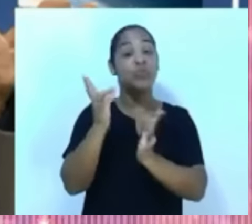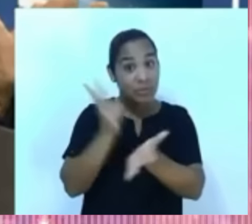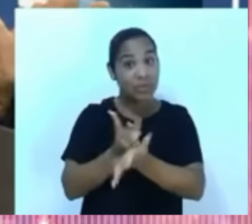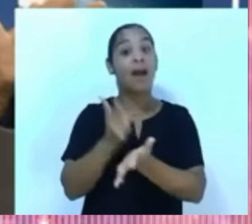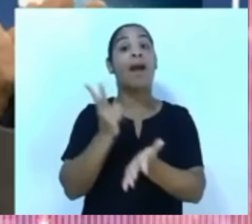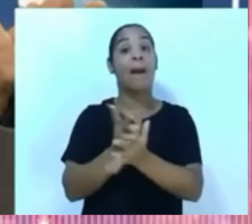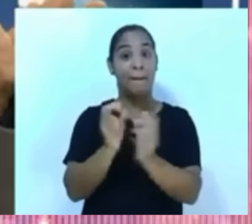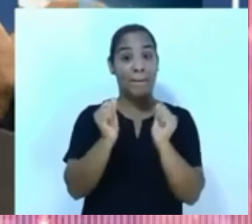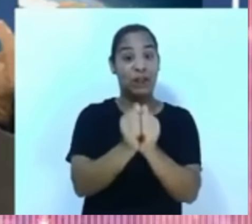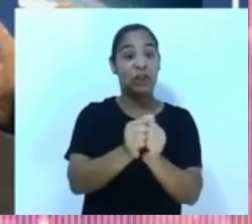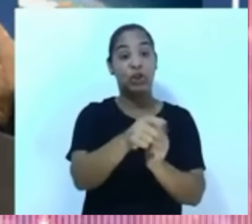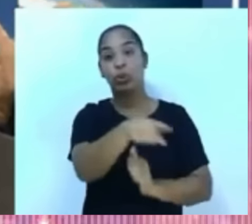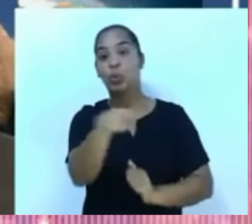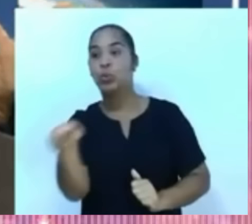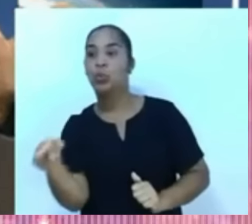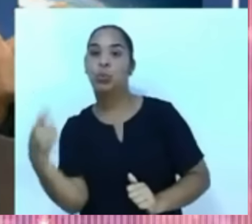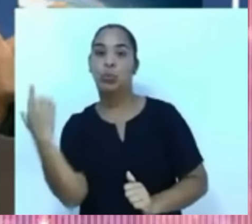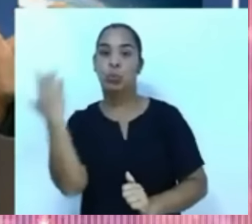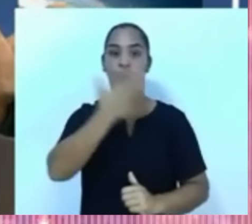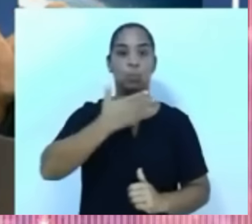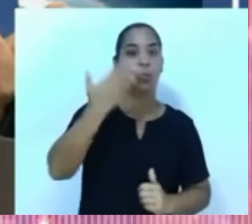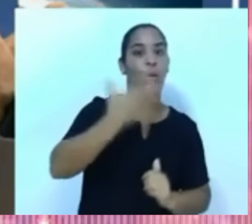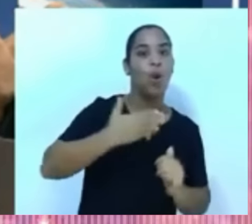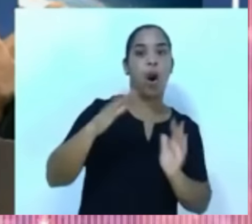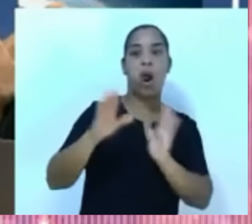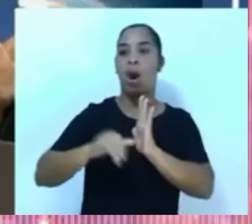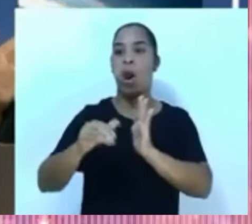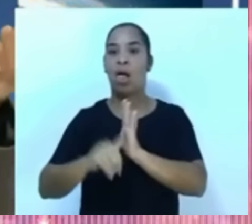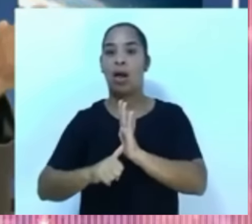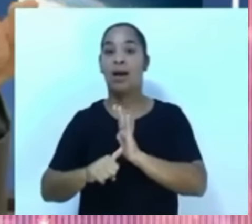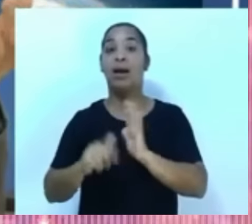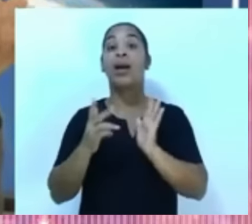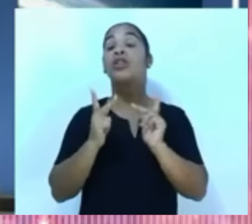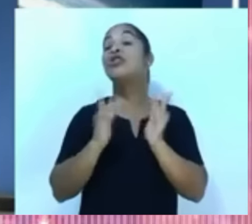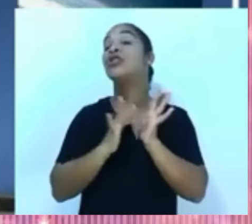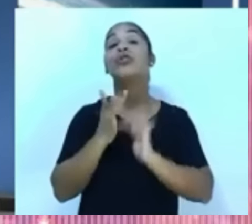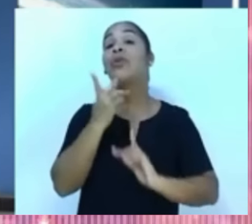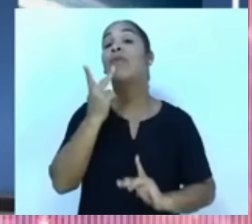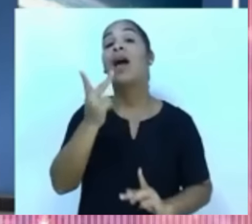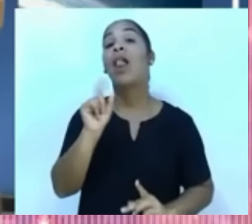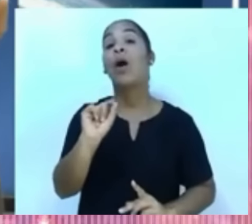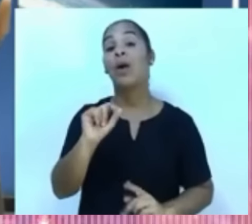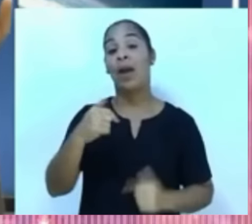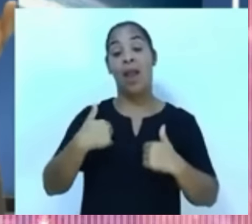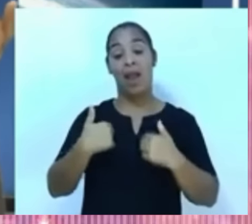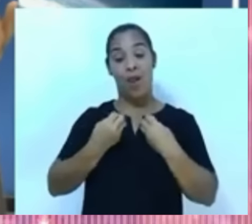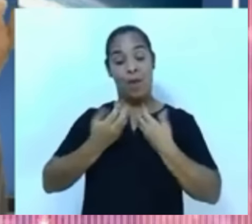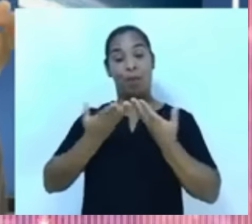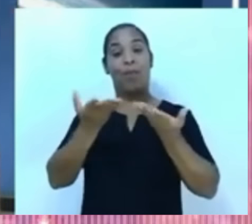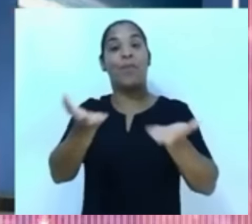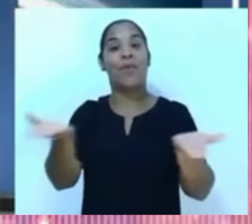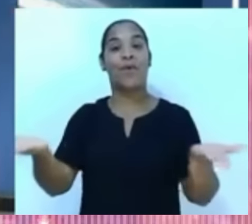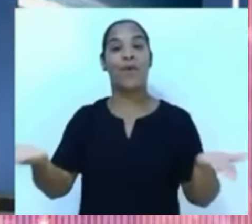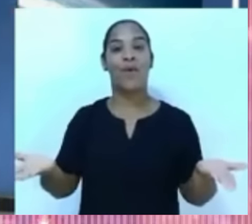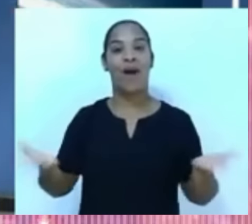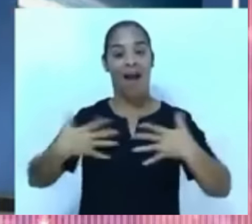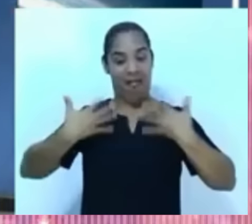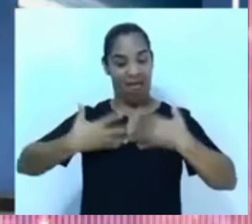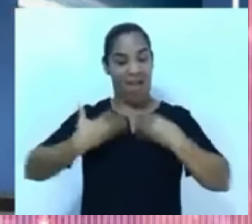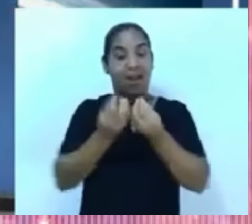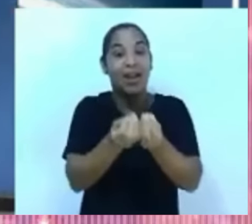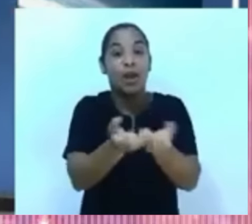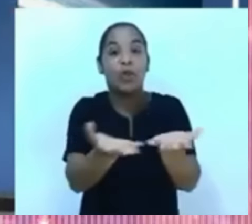Ola bem o medicamento não é para os sadios a alegria não é para os jubilosos então ele estava